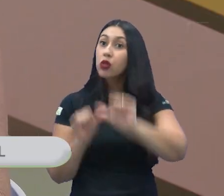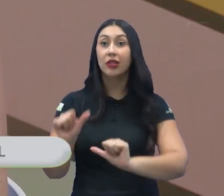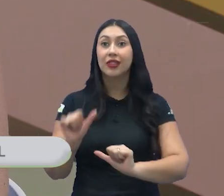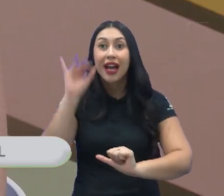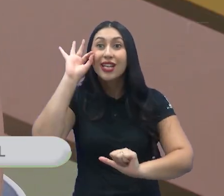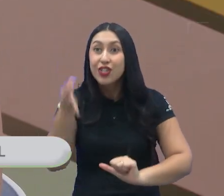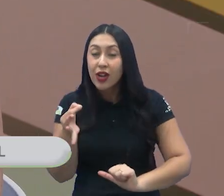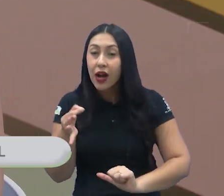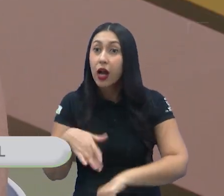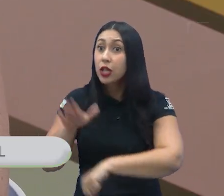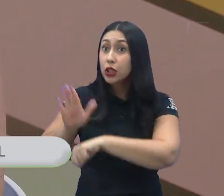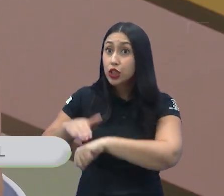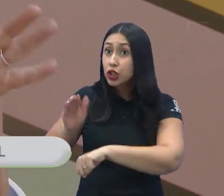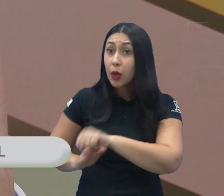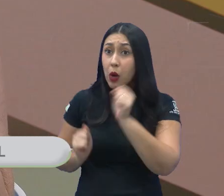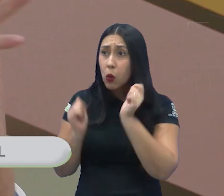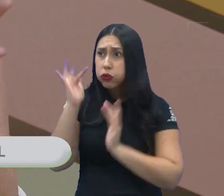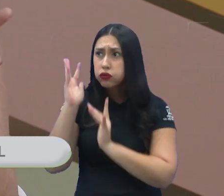chama um colérico.